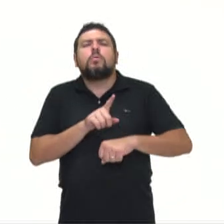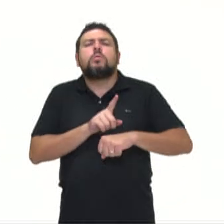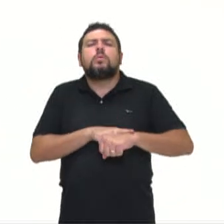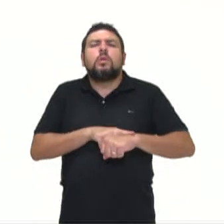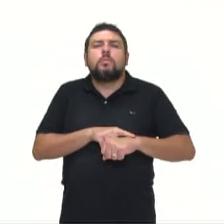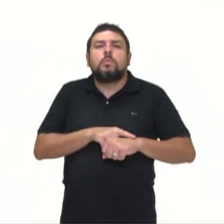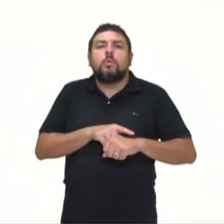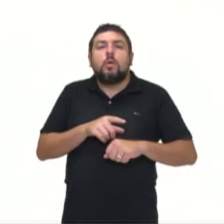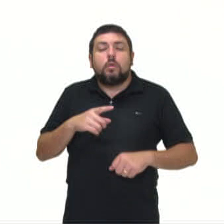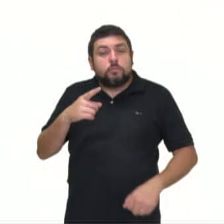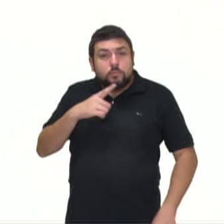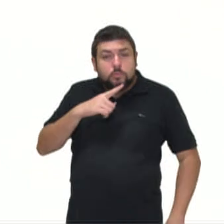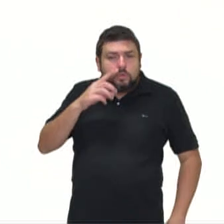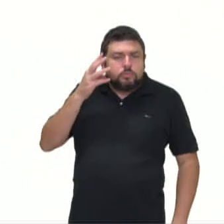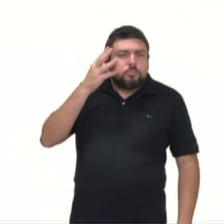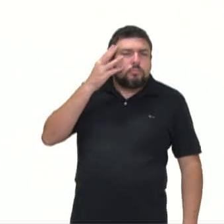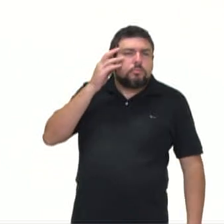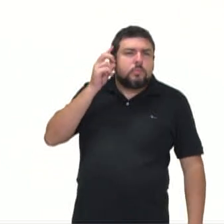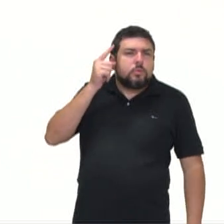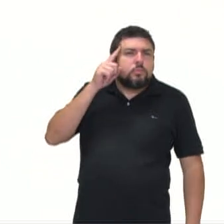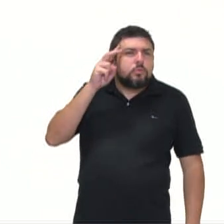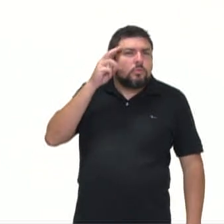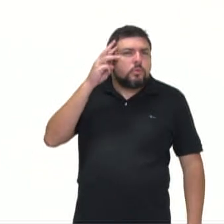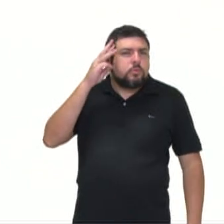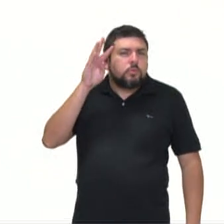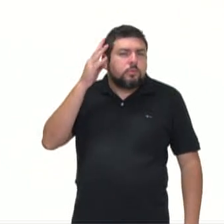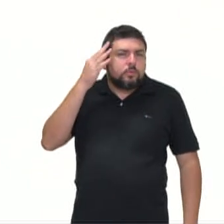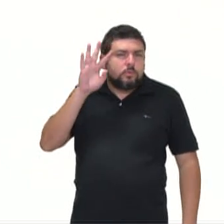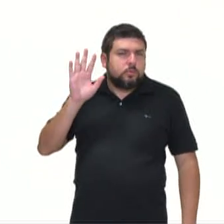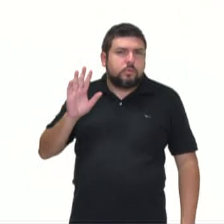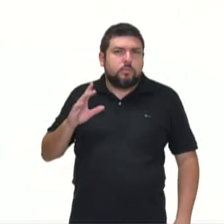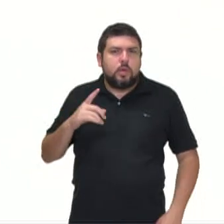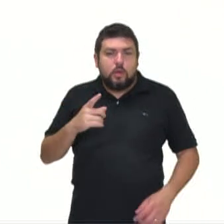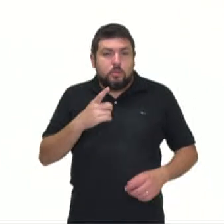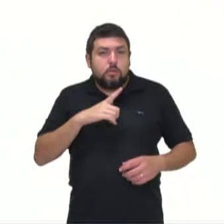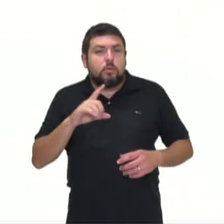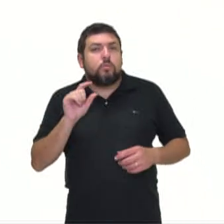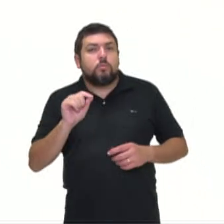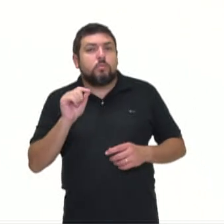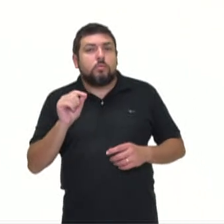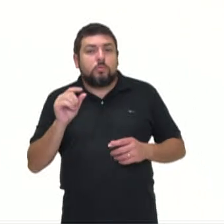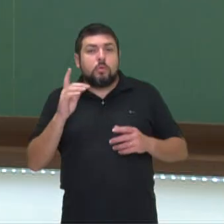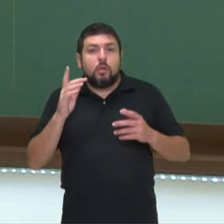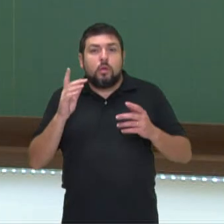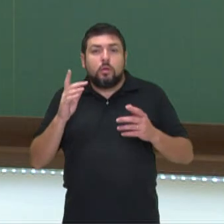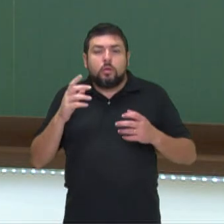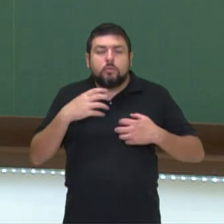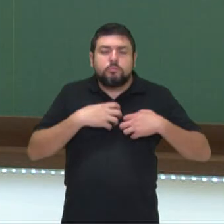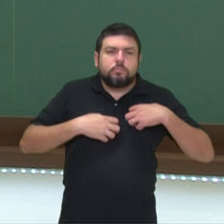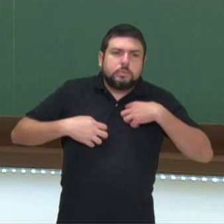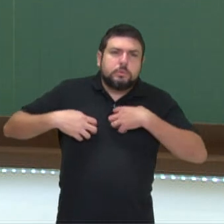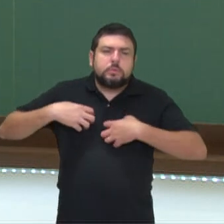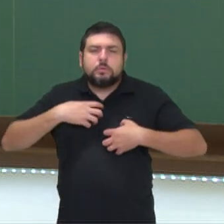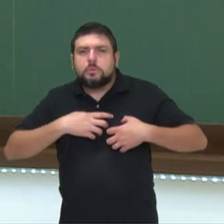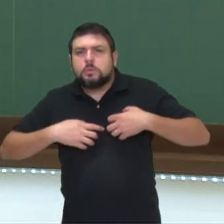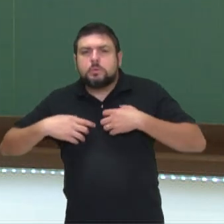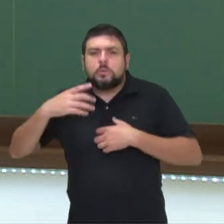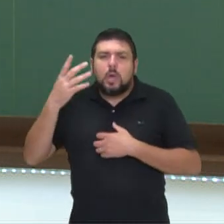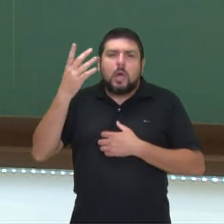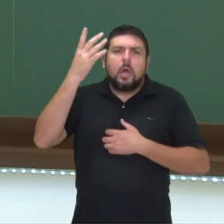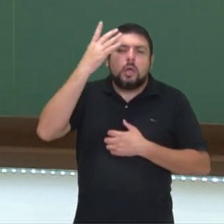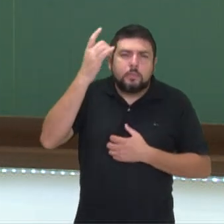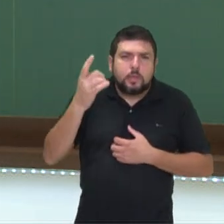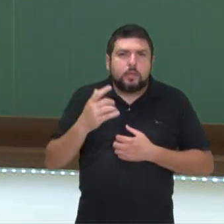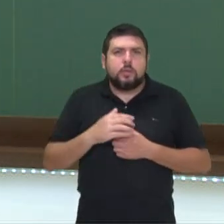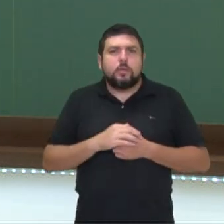temos um indicativo da própria narradora falando que existe o drama do dia seguinte. Então ela tem esse drama de sempre